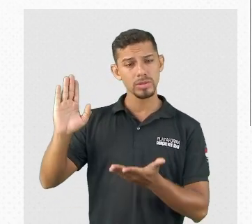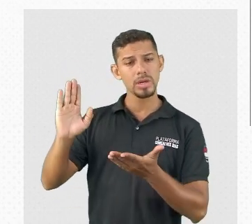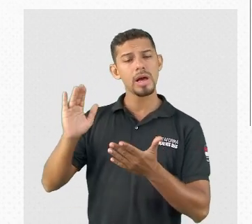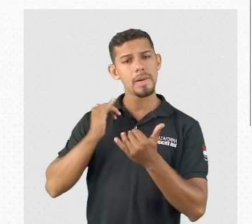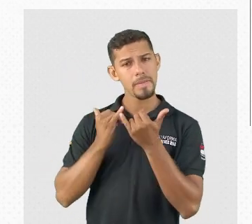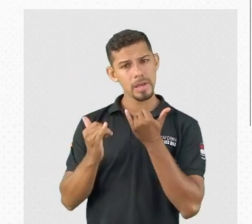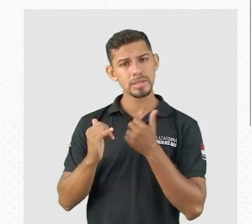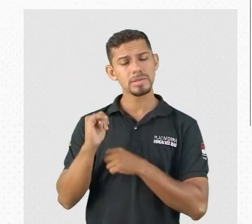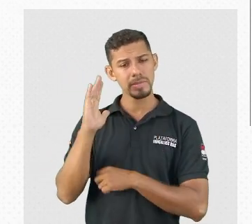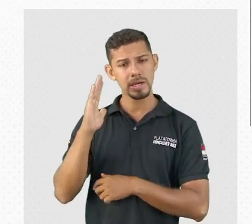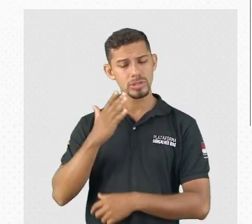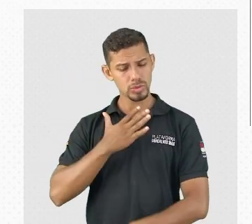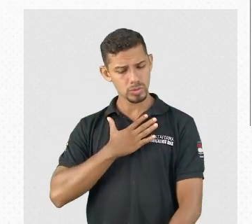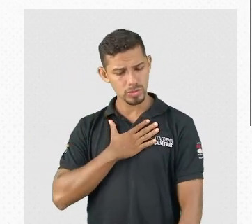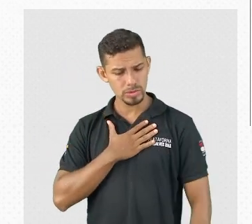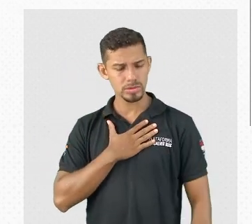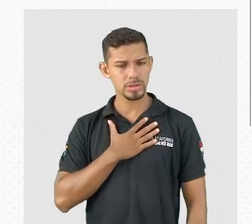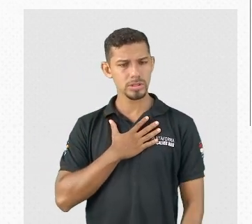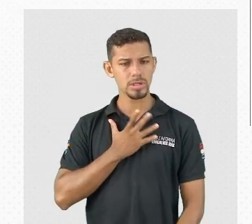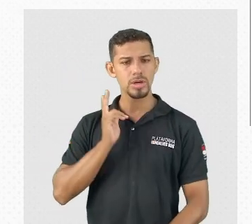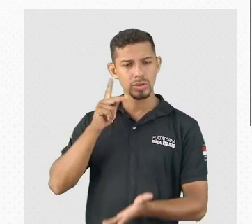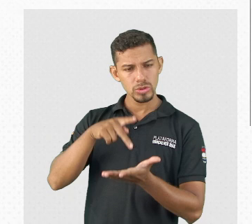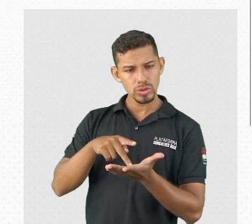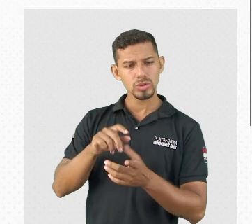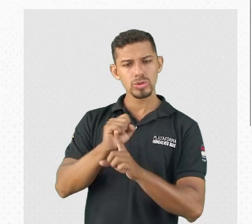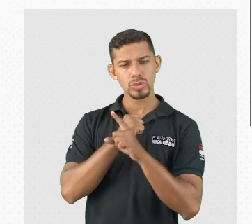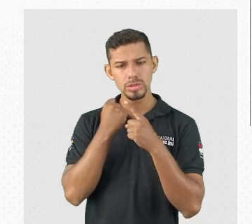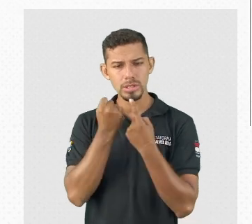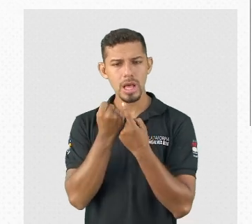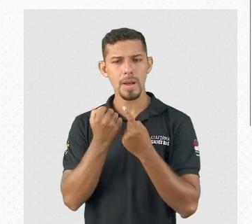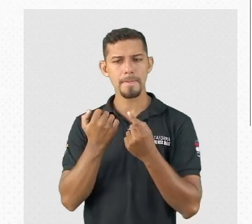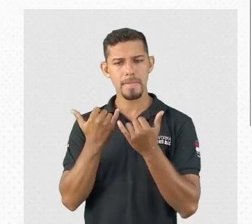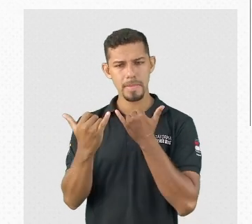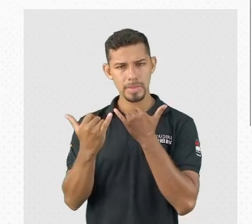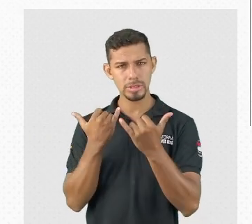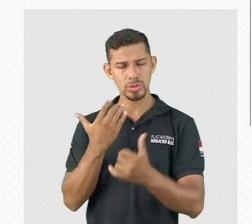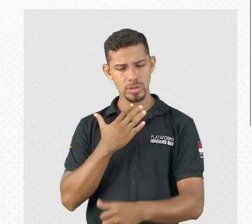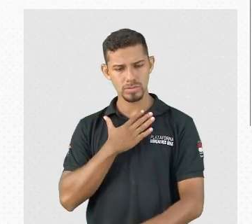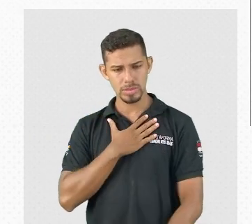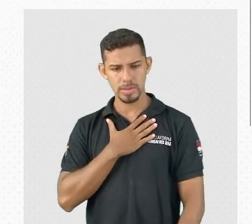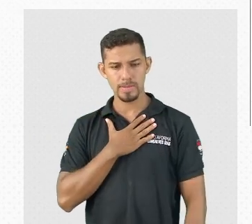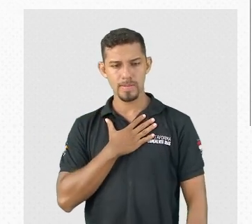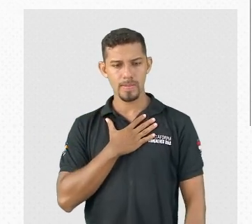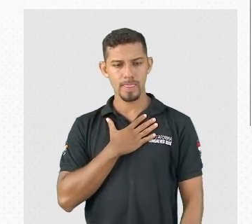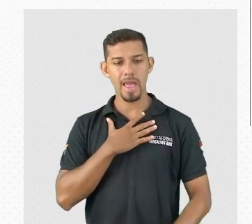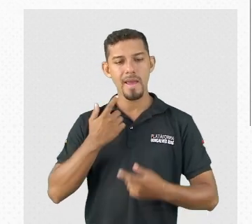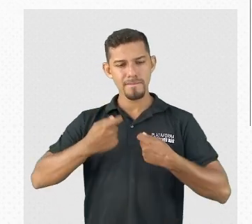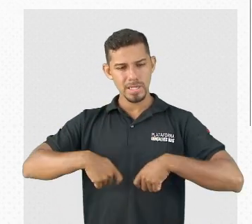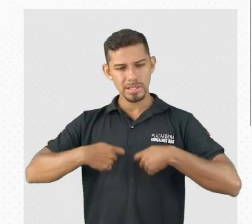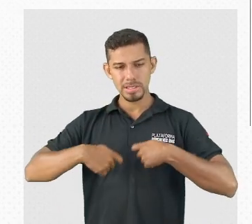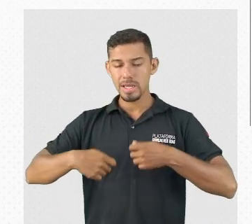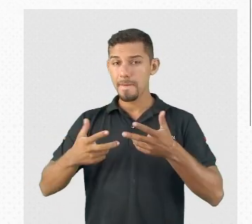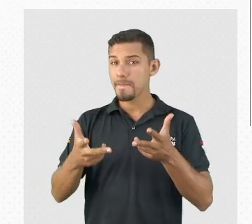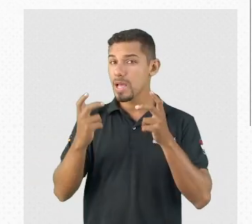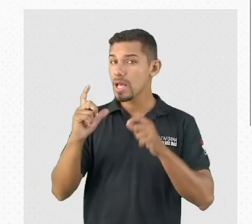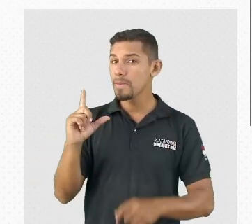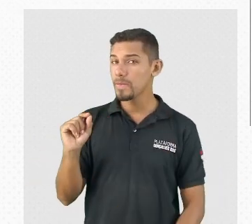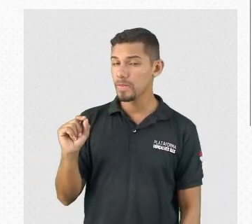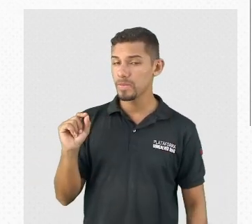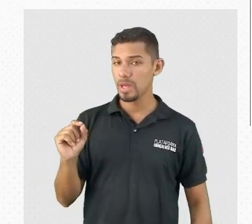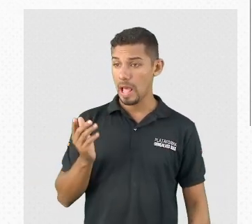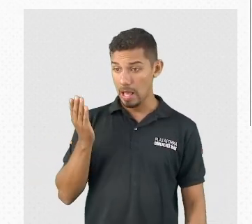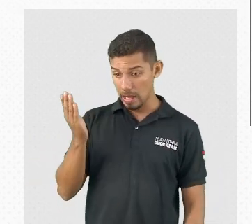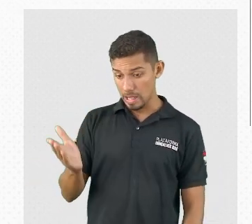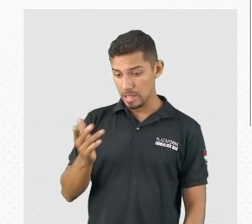parece mais comigo, tem uma origem social parecida com a minha, né? Mas a gente precisa perceber o quê? Essa